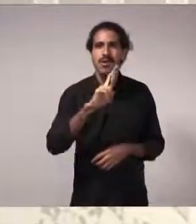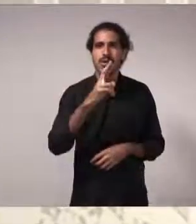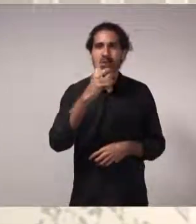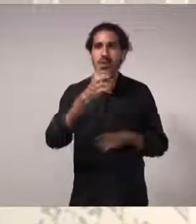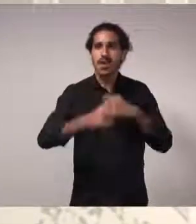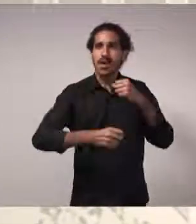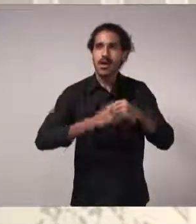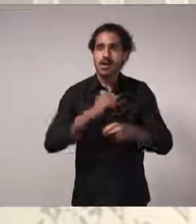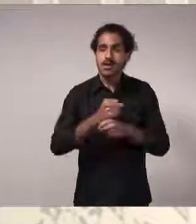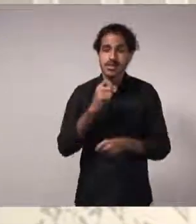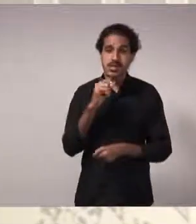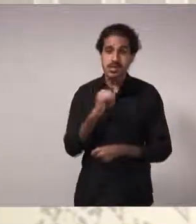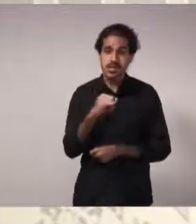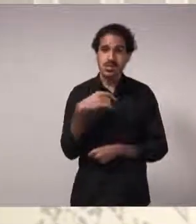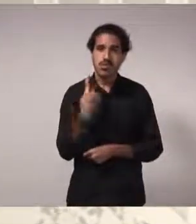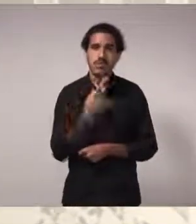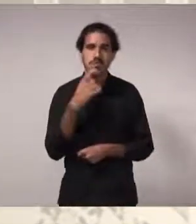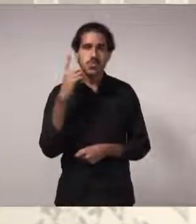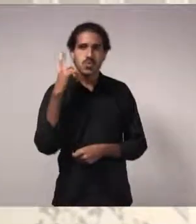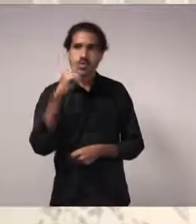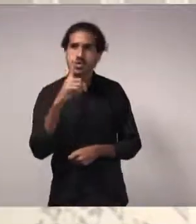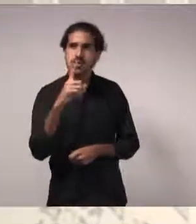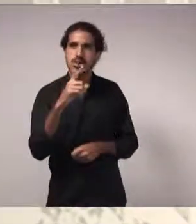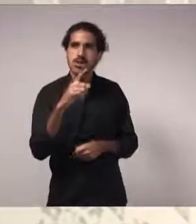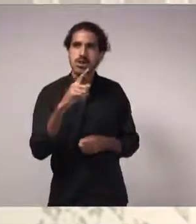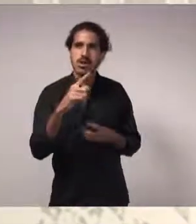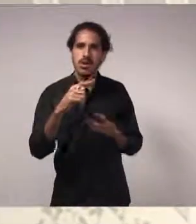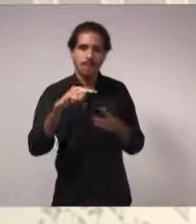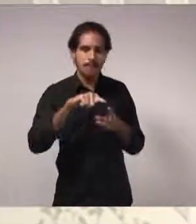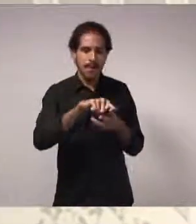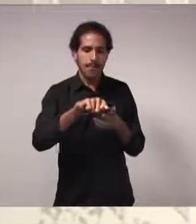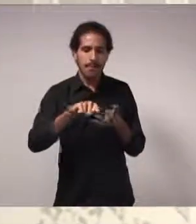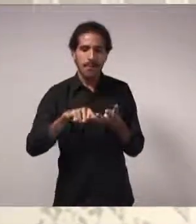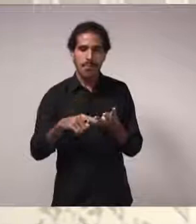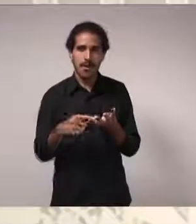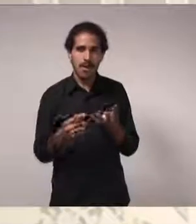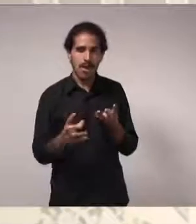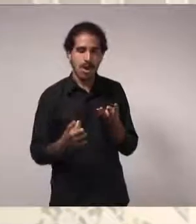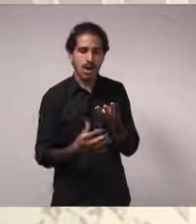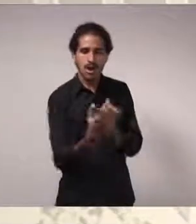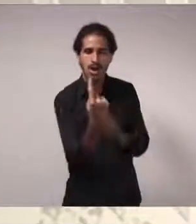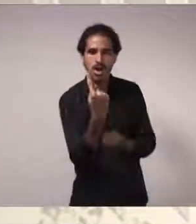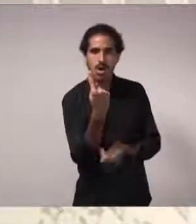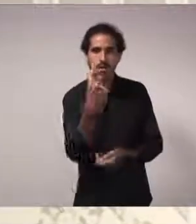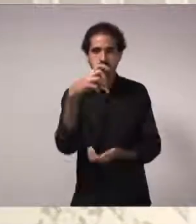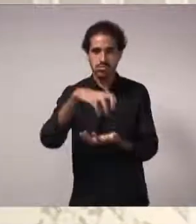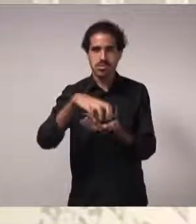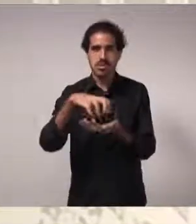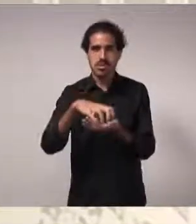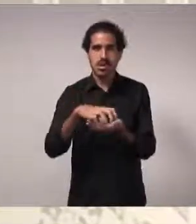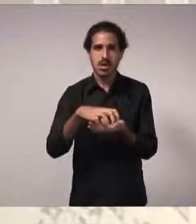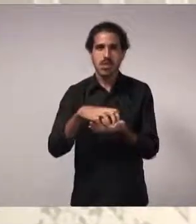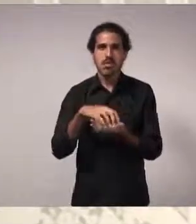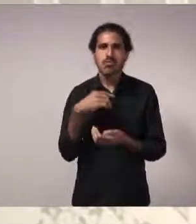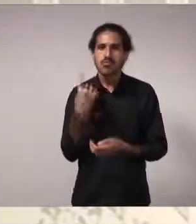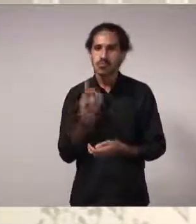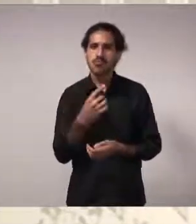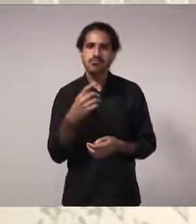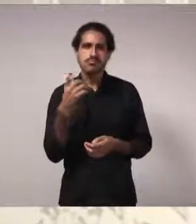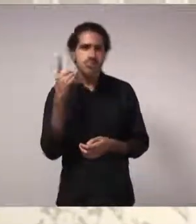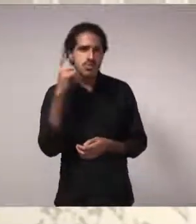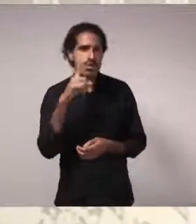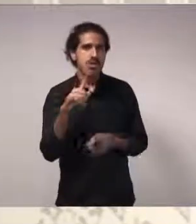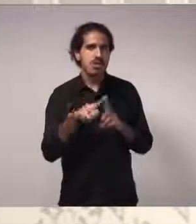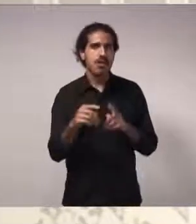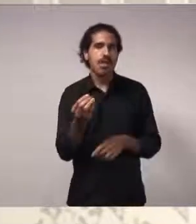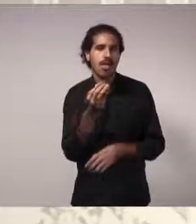gente conseguir fazer a interligação, né, isso ainda tem um potencial de ganho muito grande. Nós vamos conseguir, nós estamos tentando, não é fácil, mas nós